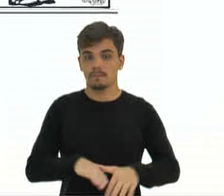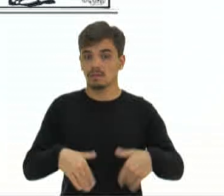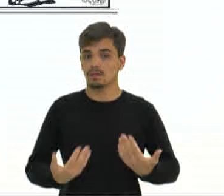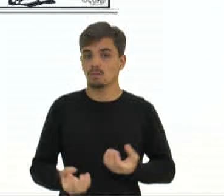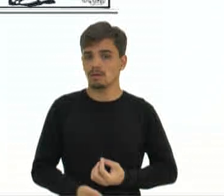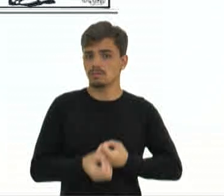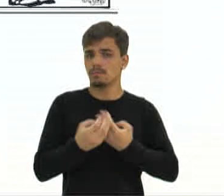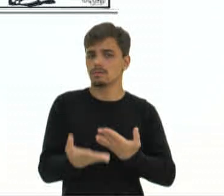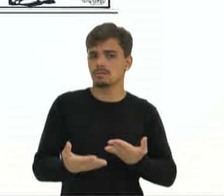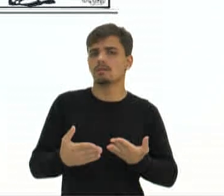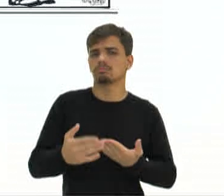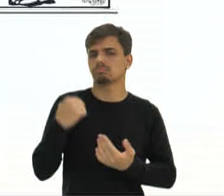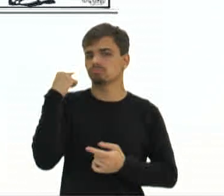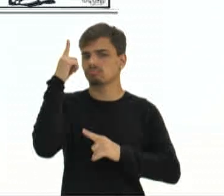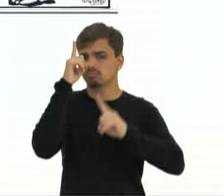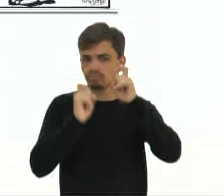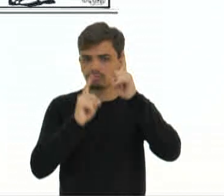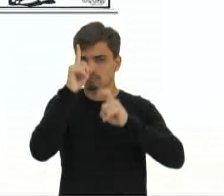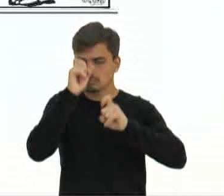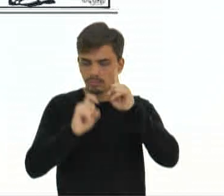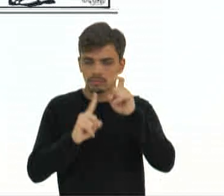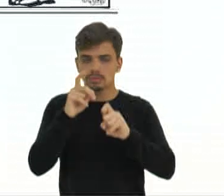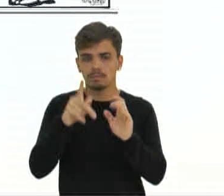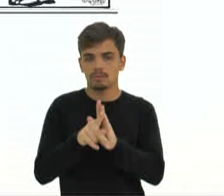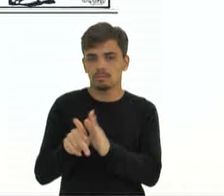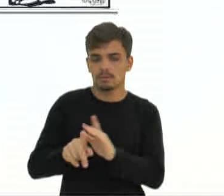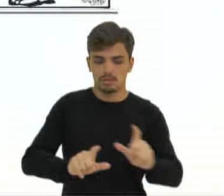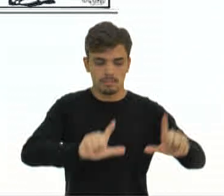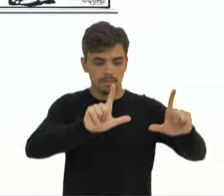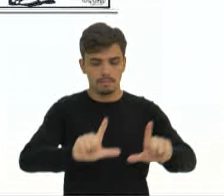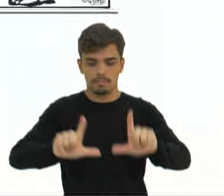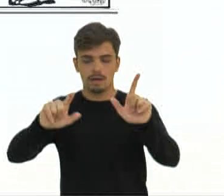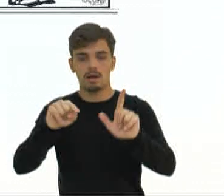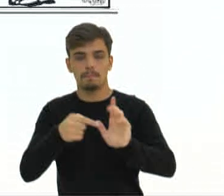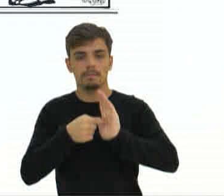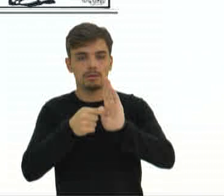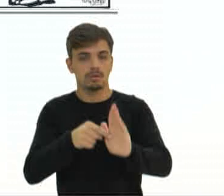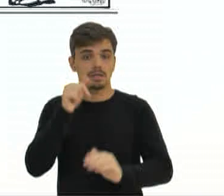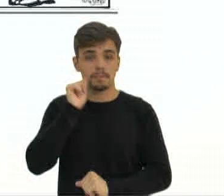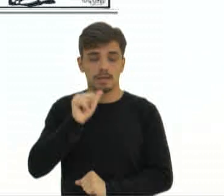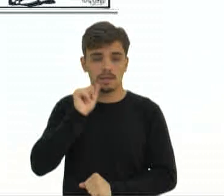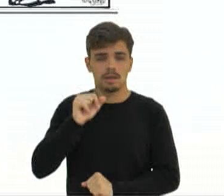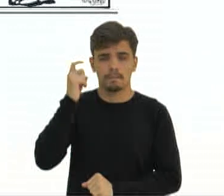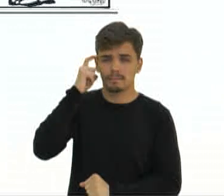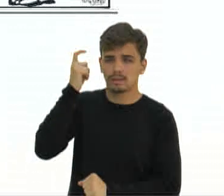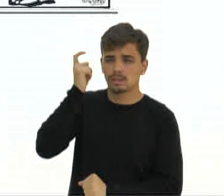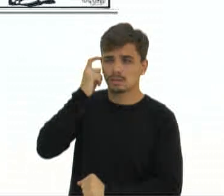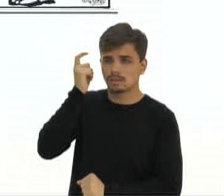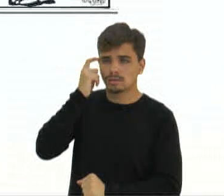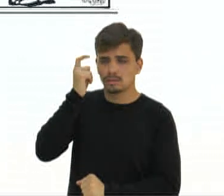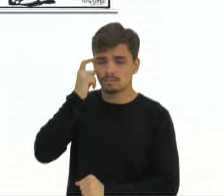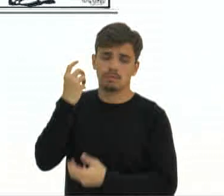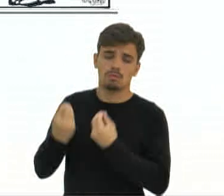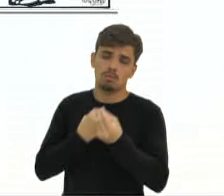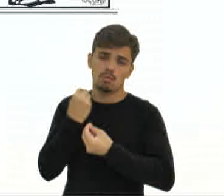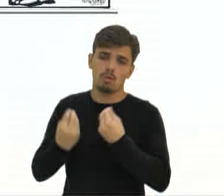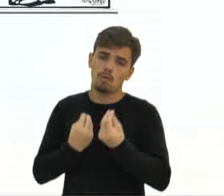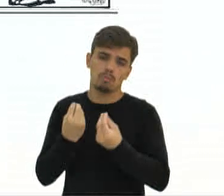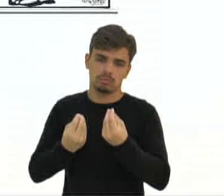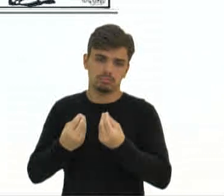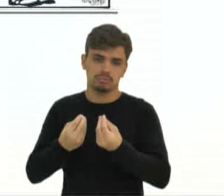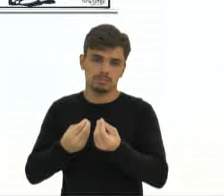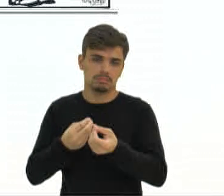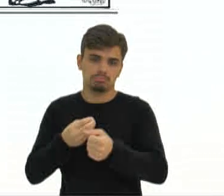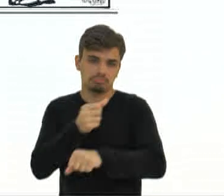expressão facial de Mafalda nos dois primeiros quadrinhos refletem que ela está pensativa ao observar ali o curativo, né?